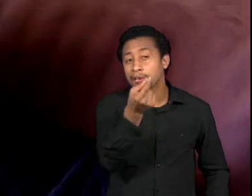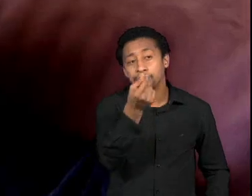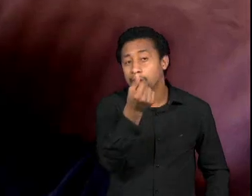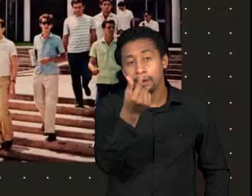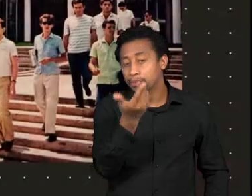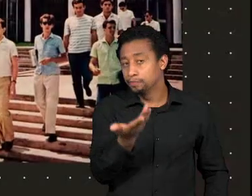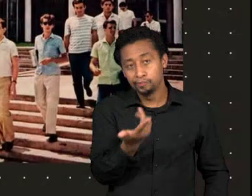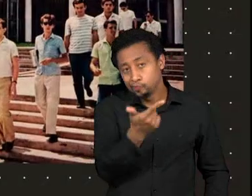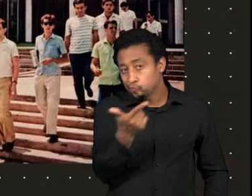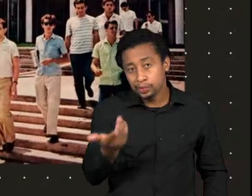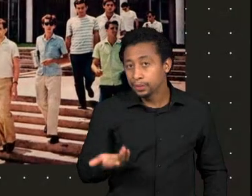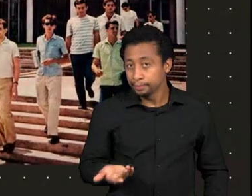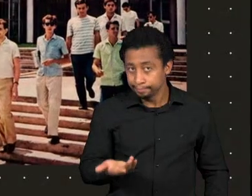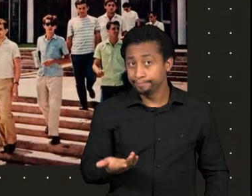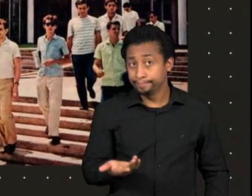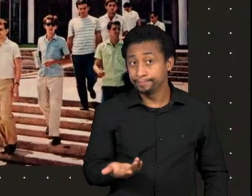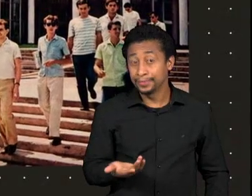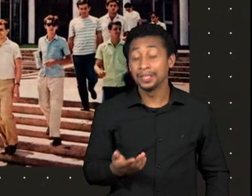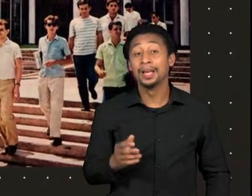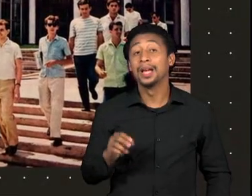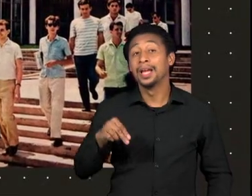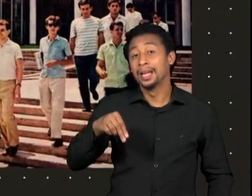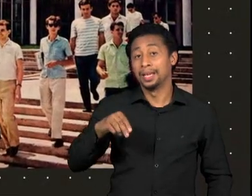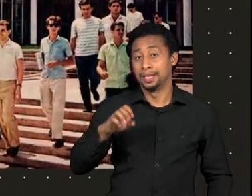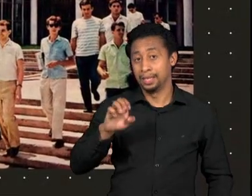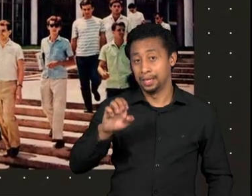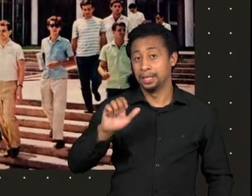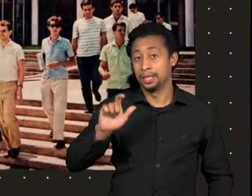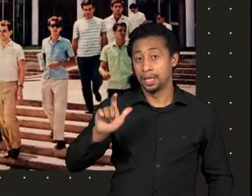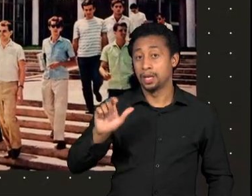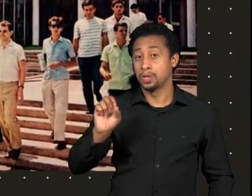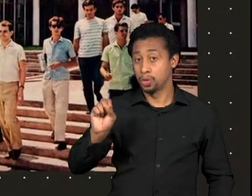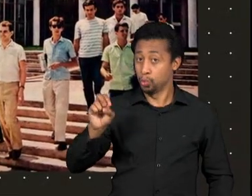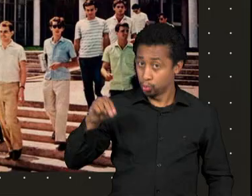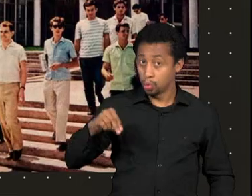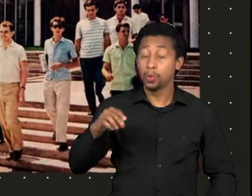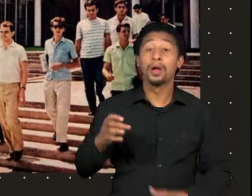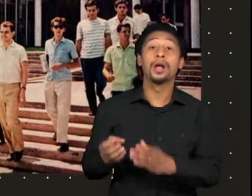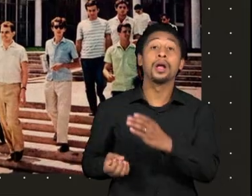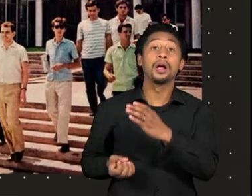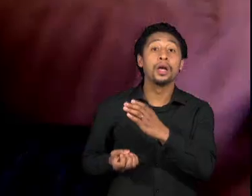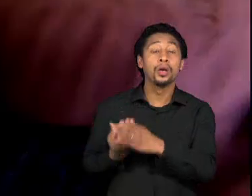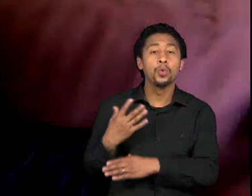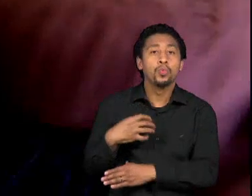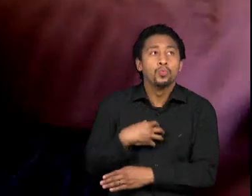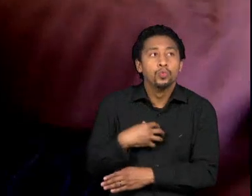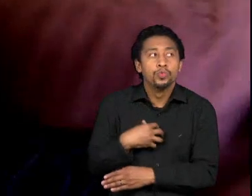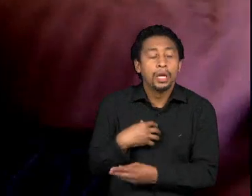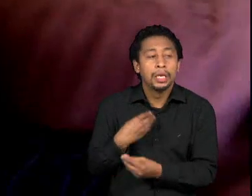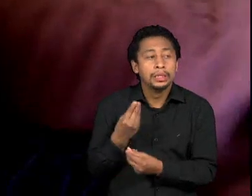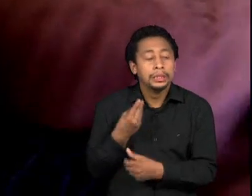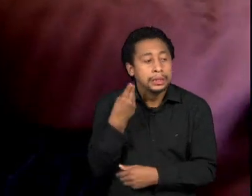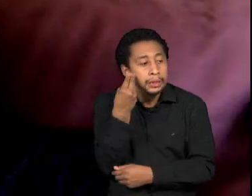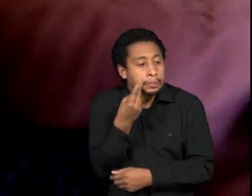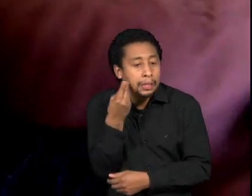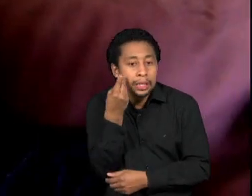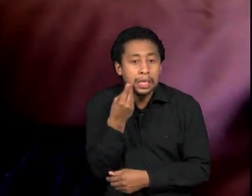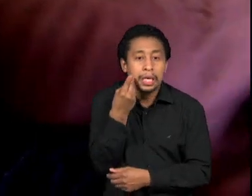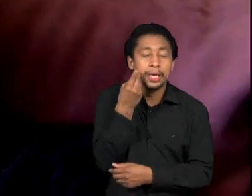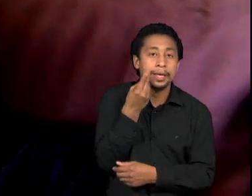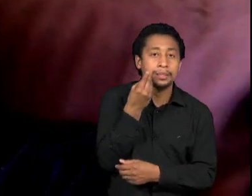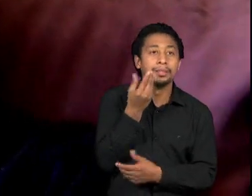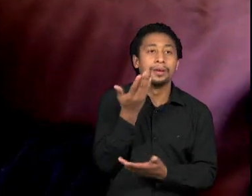isto. E o Nelson criou uma experiência a partir de um